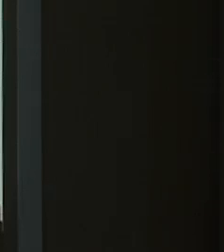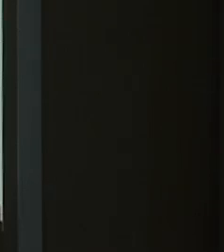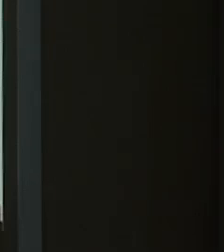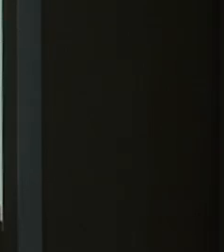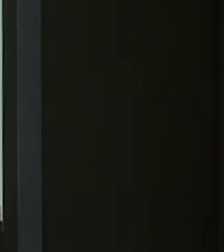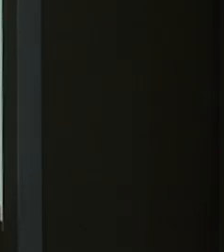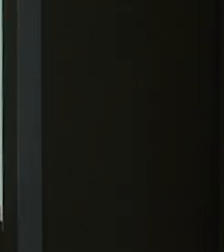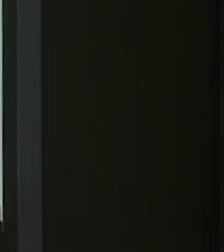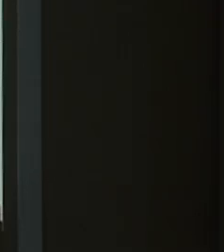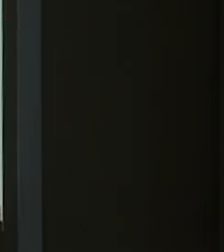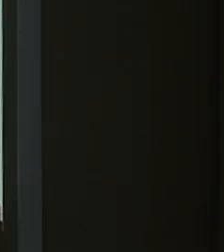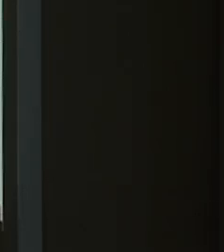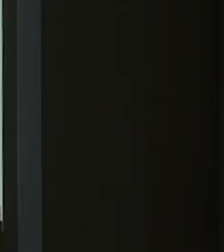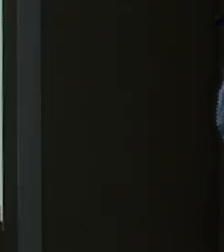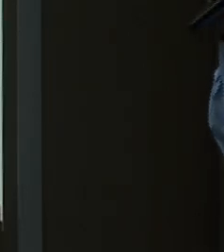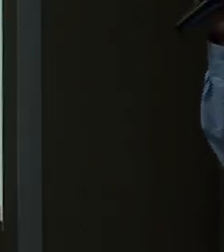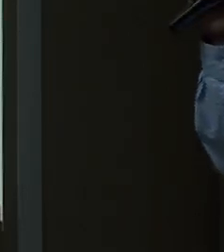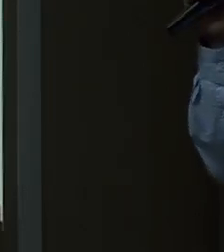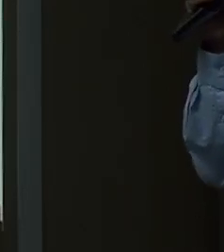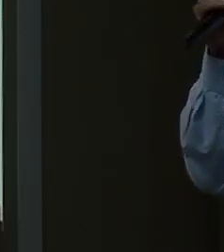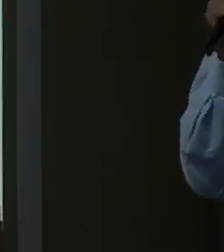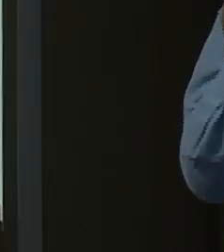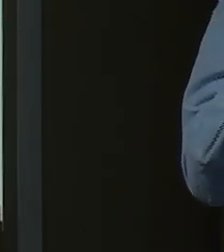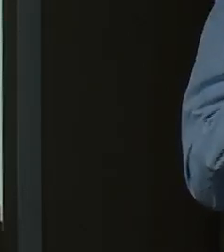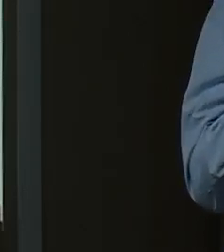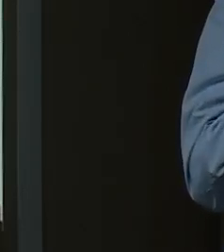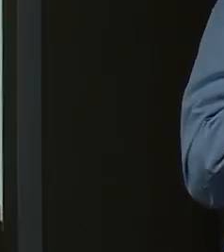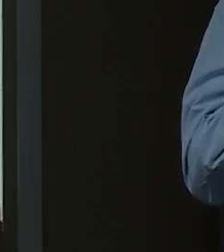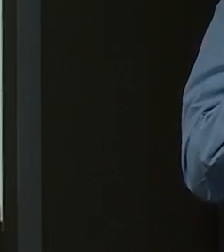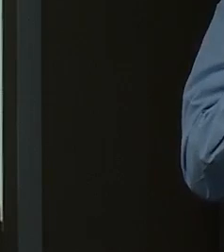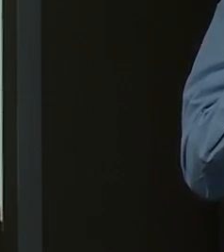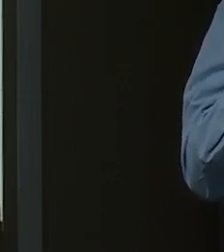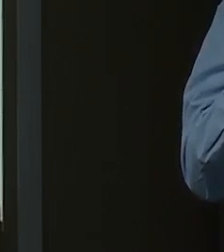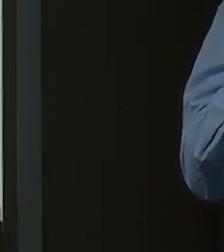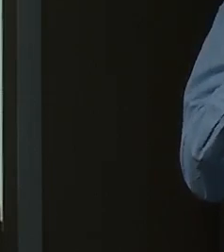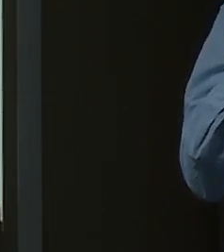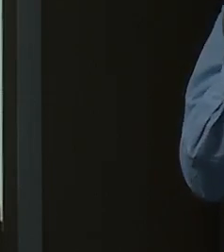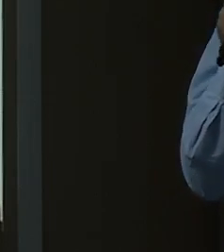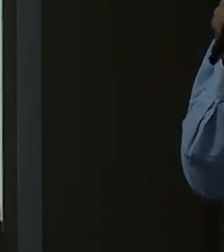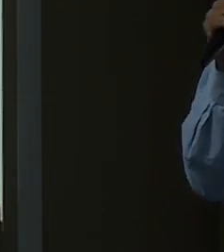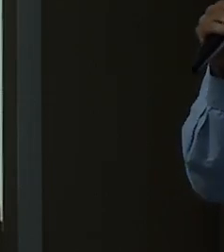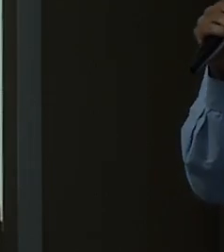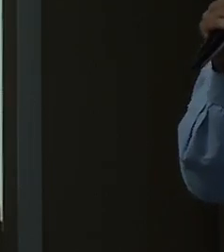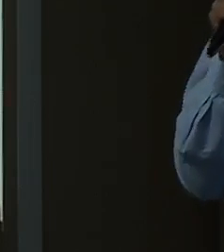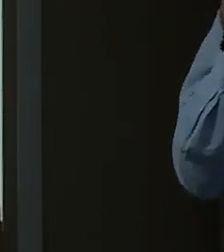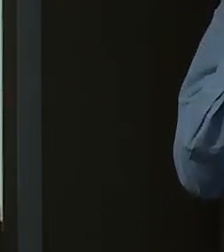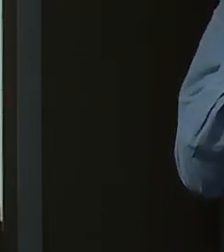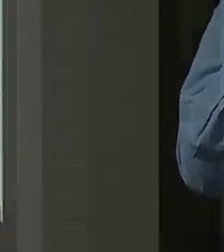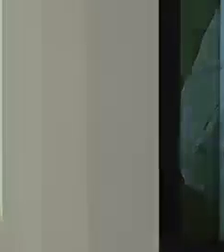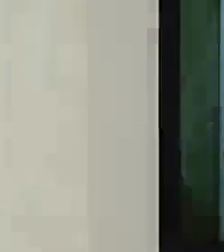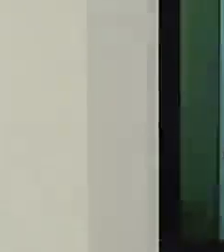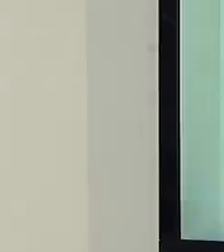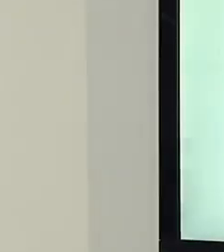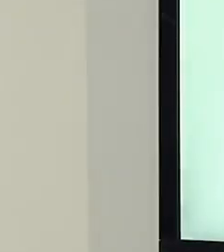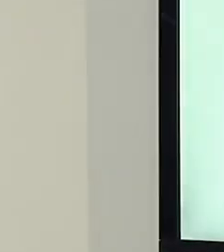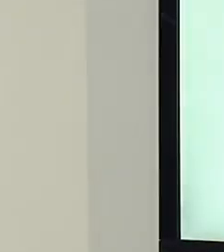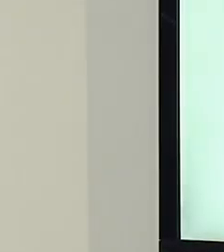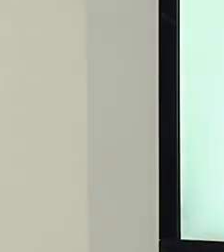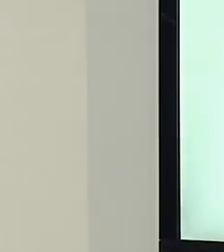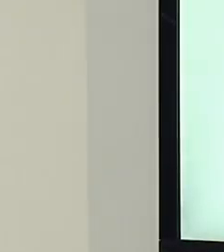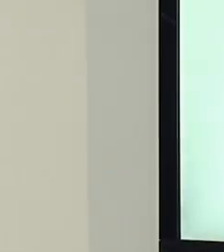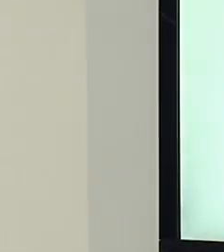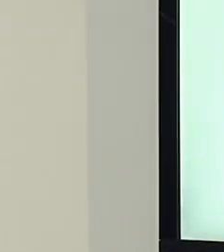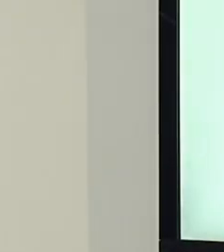acabam se ligando que isso também é responsabilidade deles talvez aqui essa frente parlamentar se como os outros